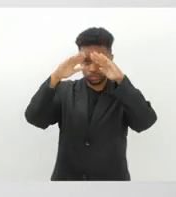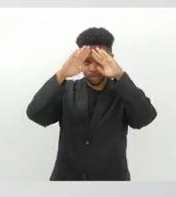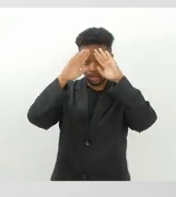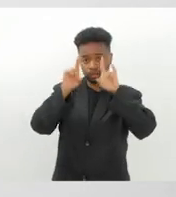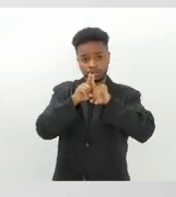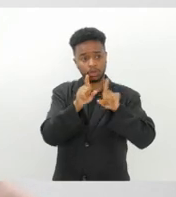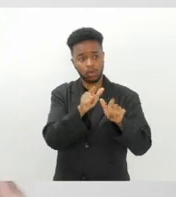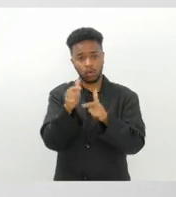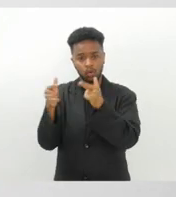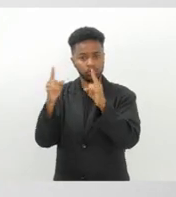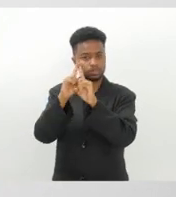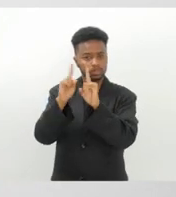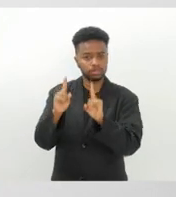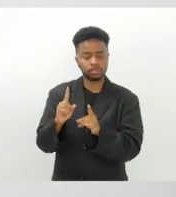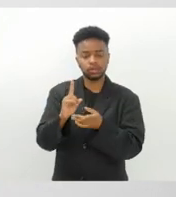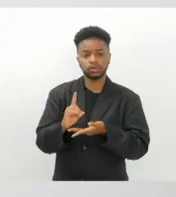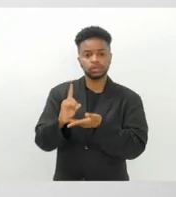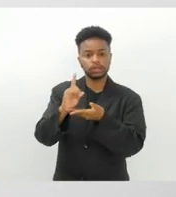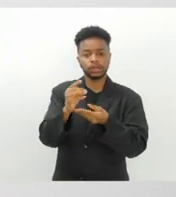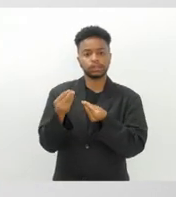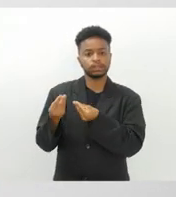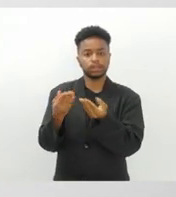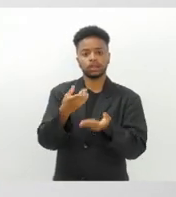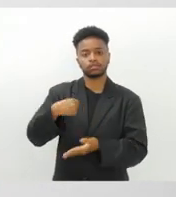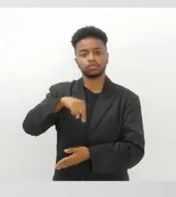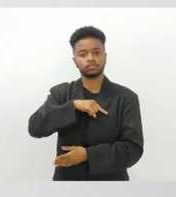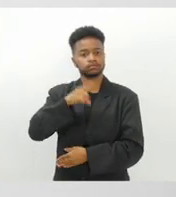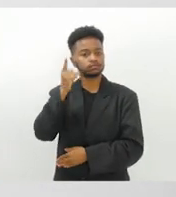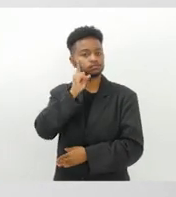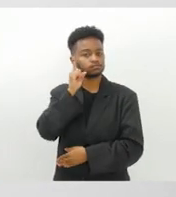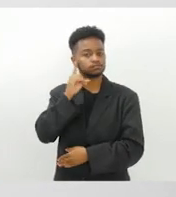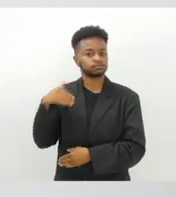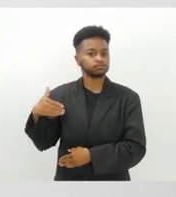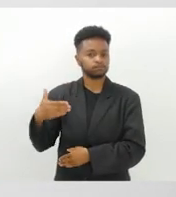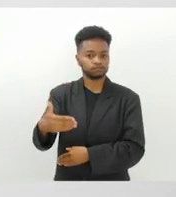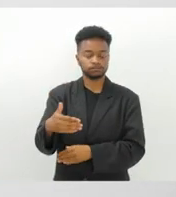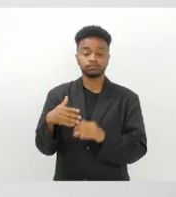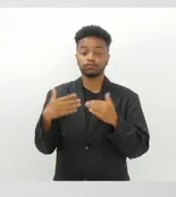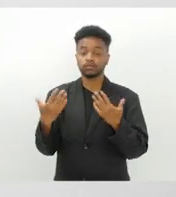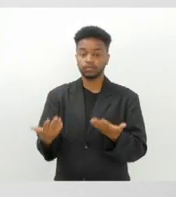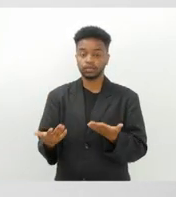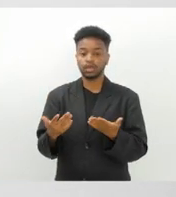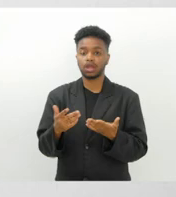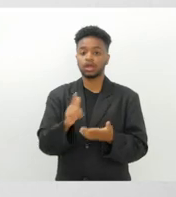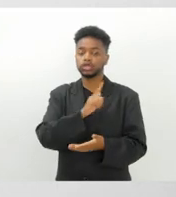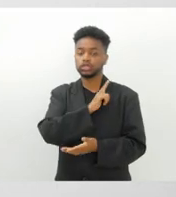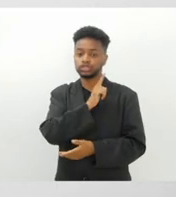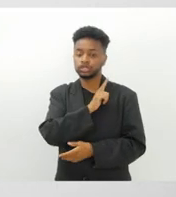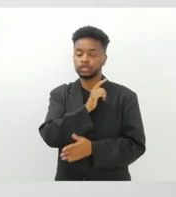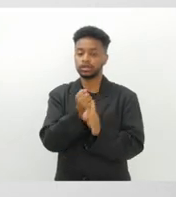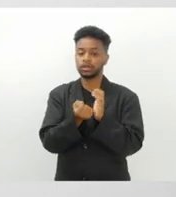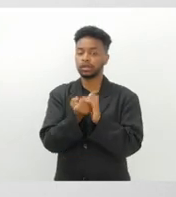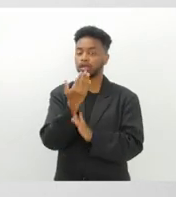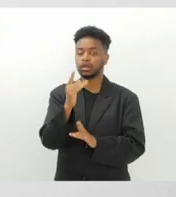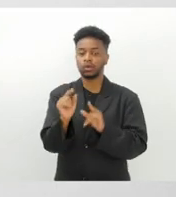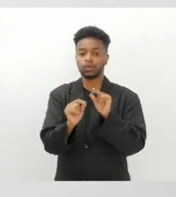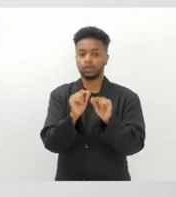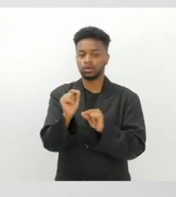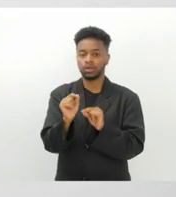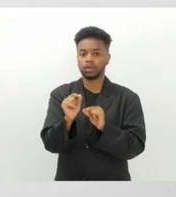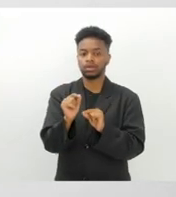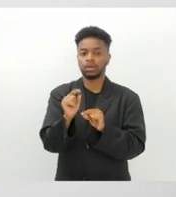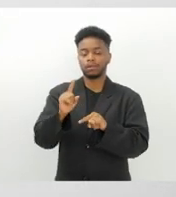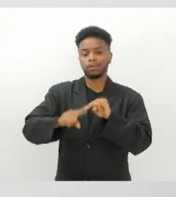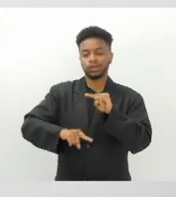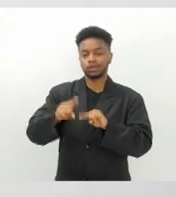gente todo dia, né, Lohama? E aí, essa gerência, ela cria, primeiro, a coletânea